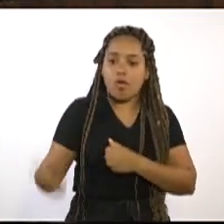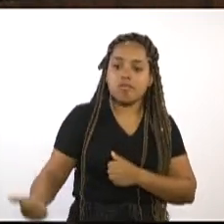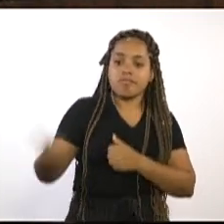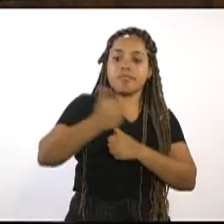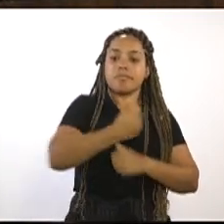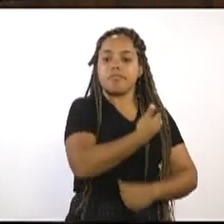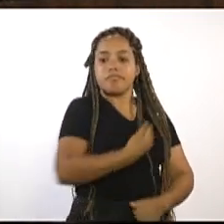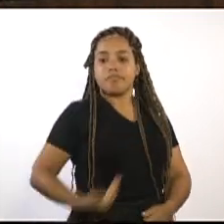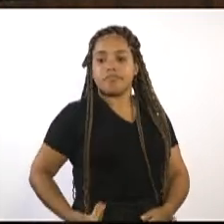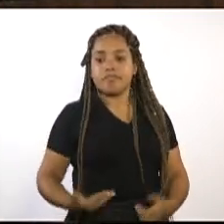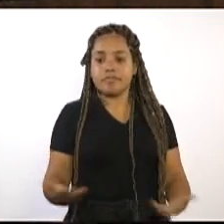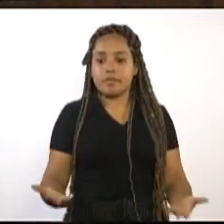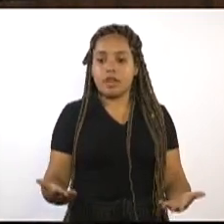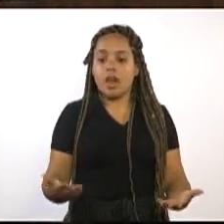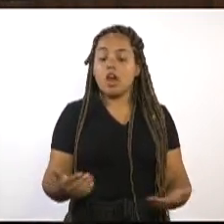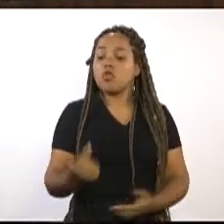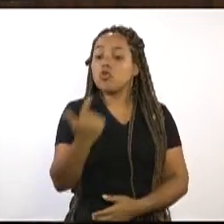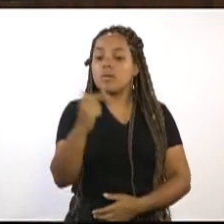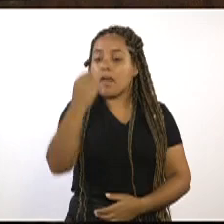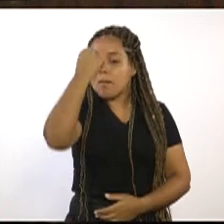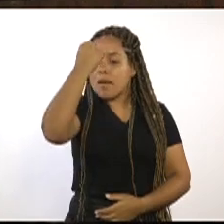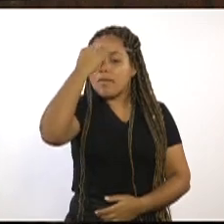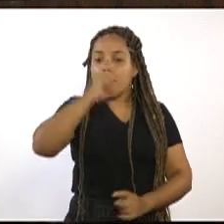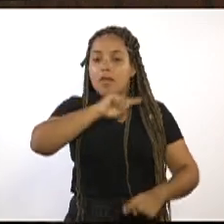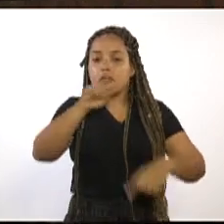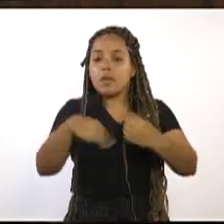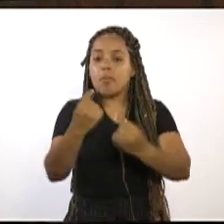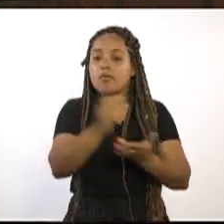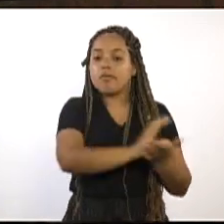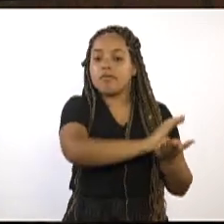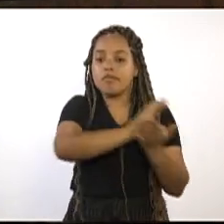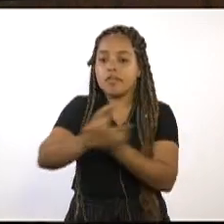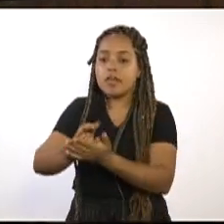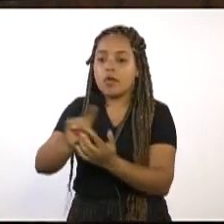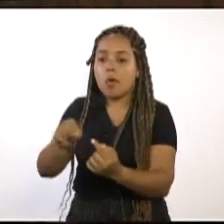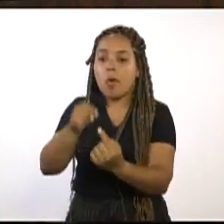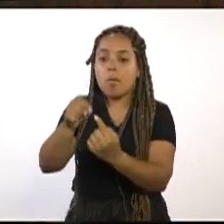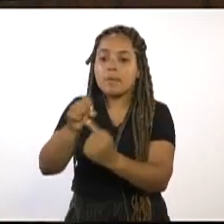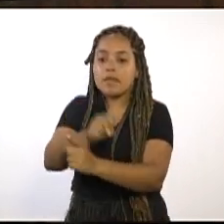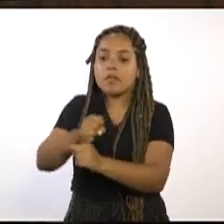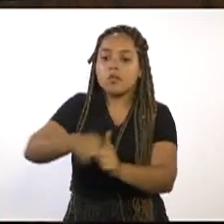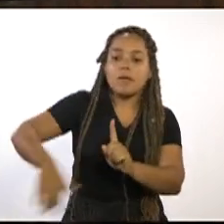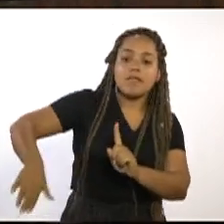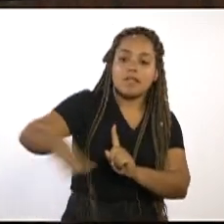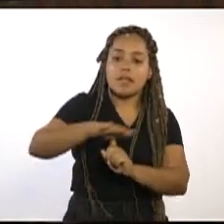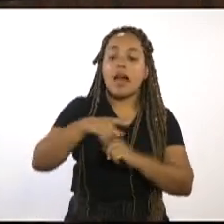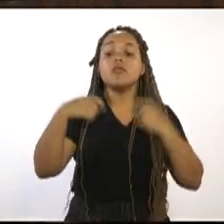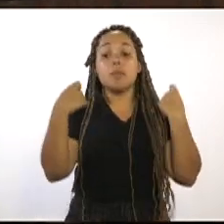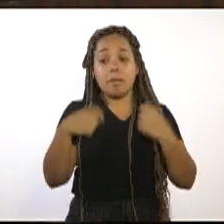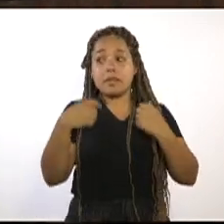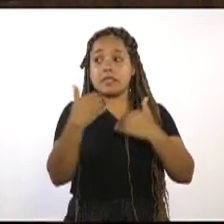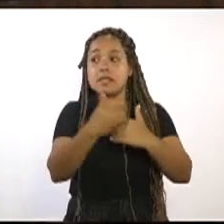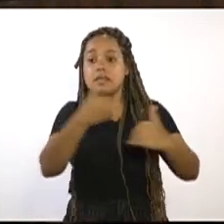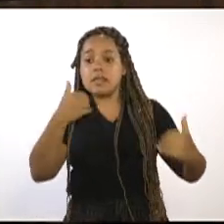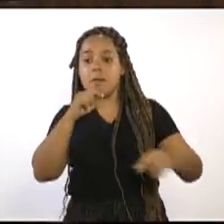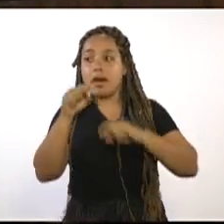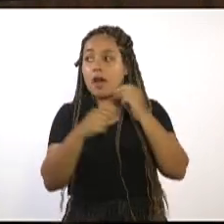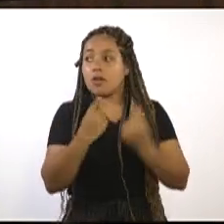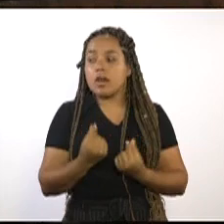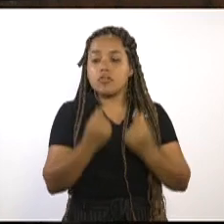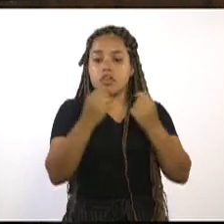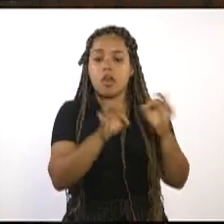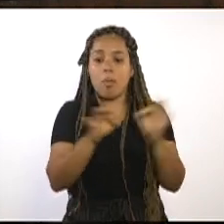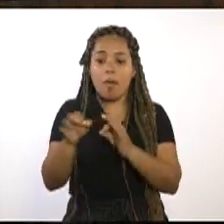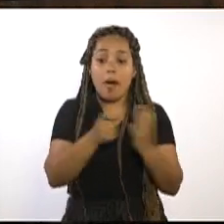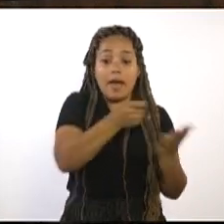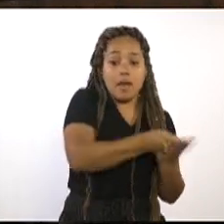recursos, isto é, a que garante melhor retorno para a sociedade. Contudo, deve-se separar o que é orçamento